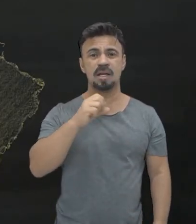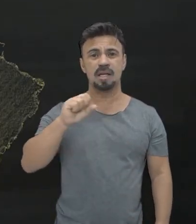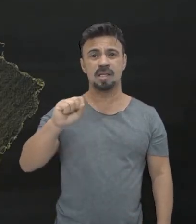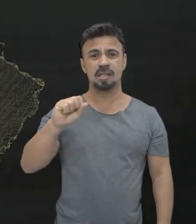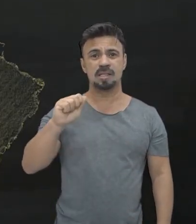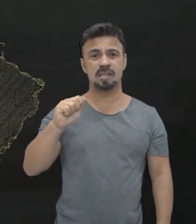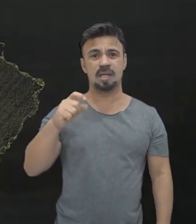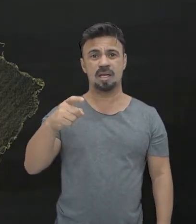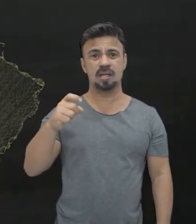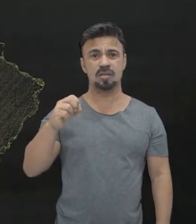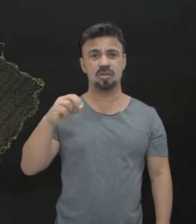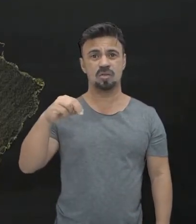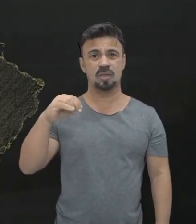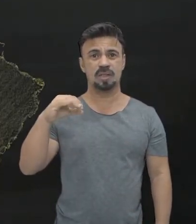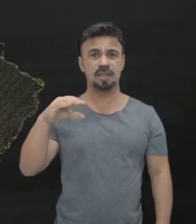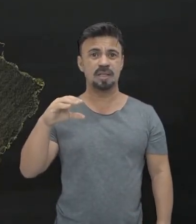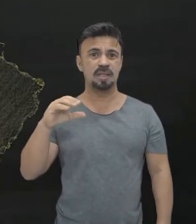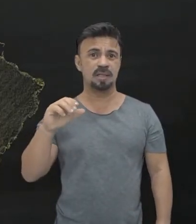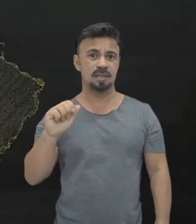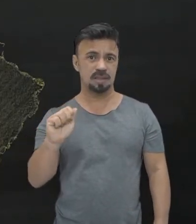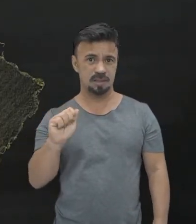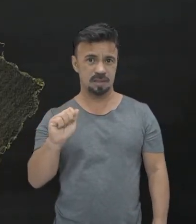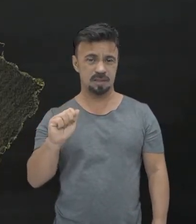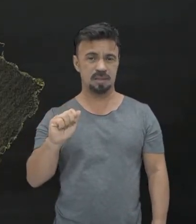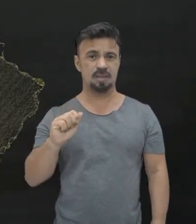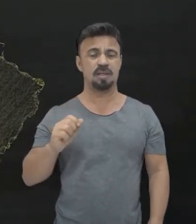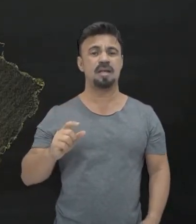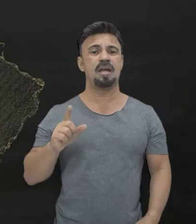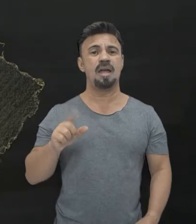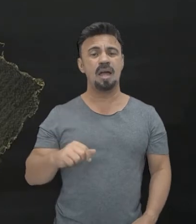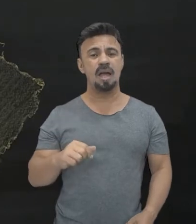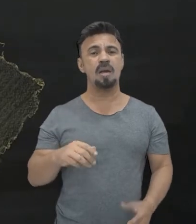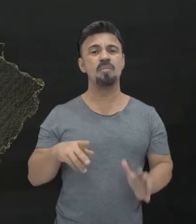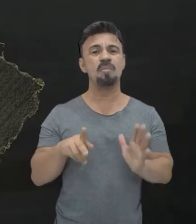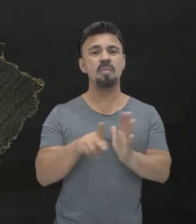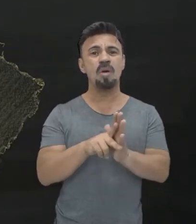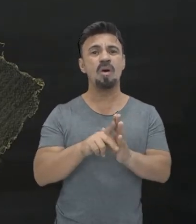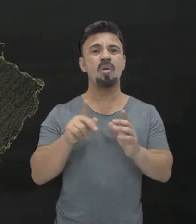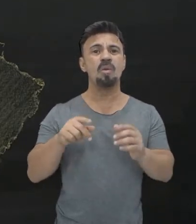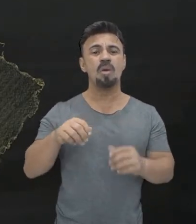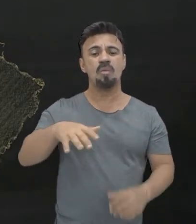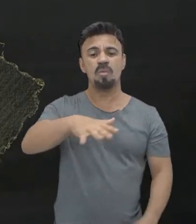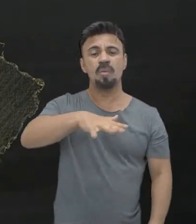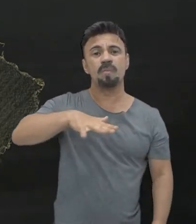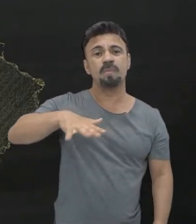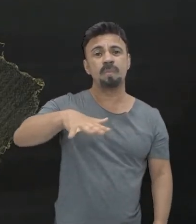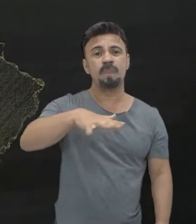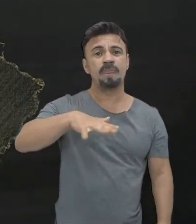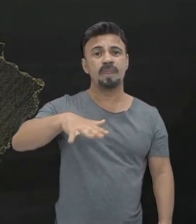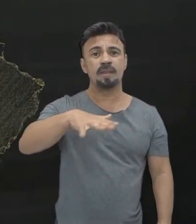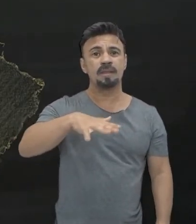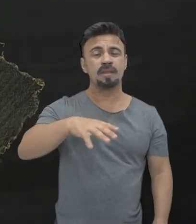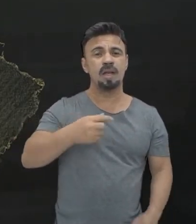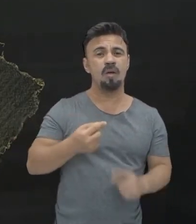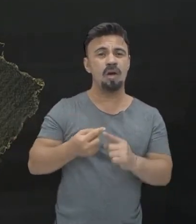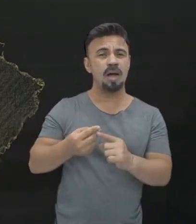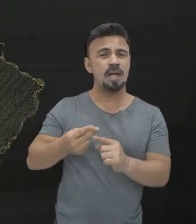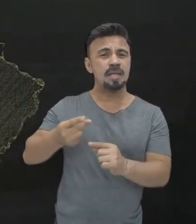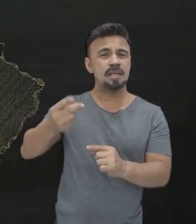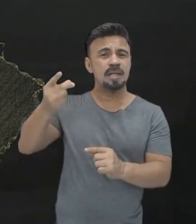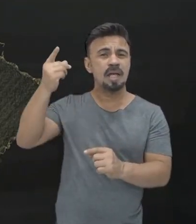Saxônica tem a ver com a Saxônia. A Saxônia, uma região da